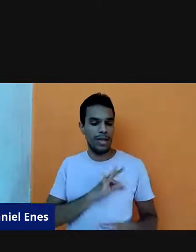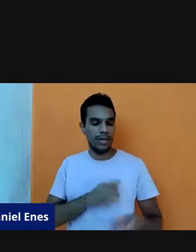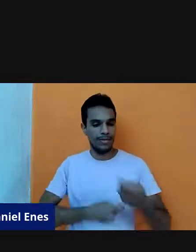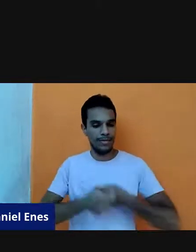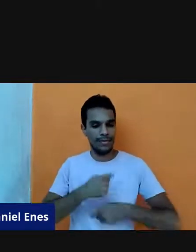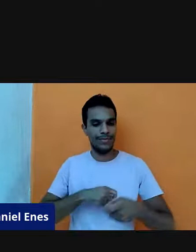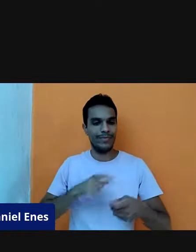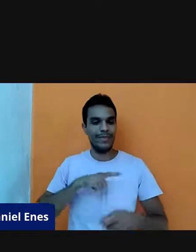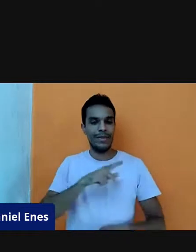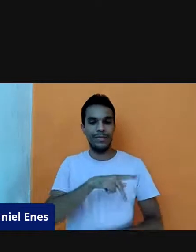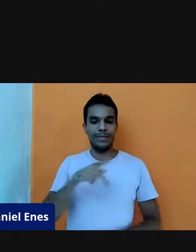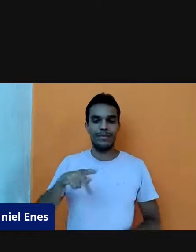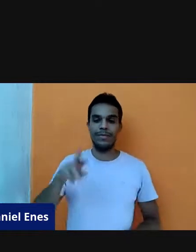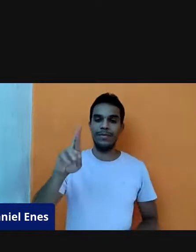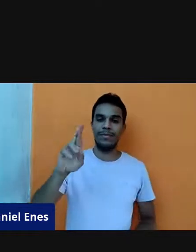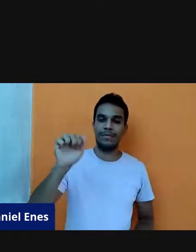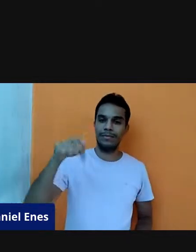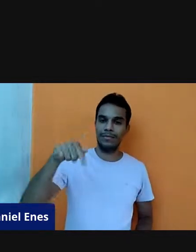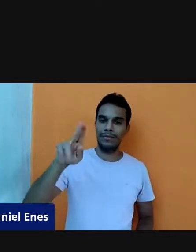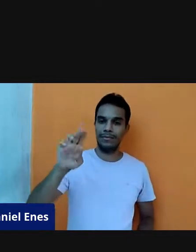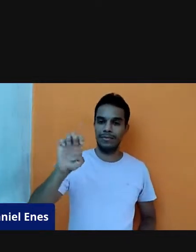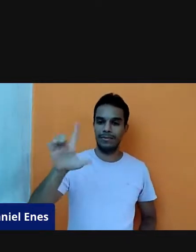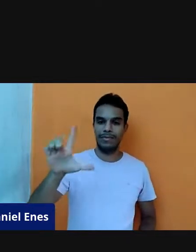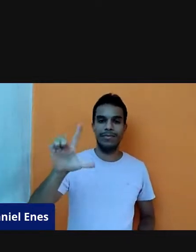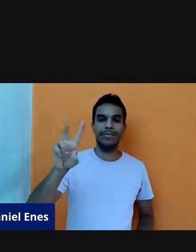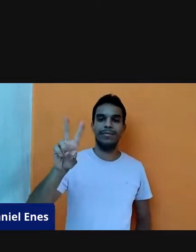Raquel Ventura, que